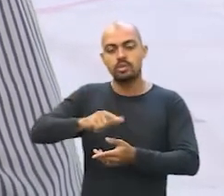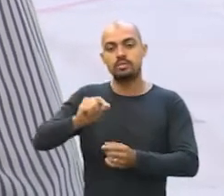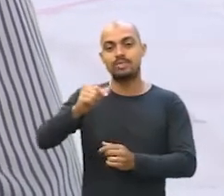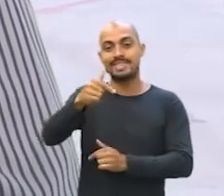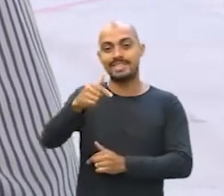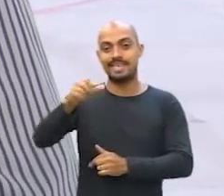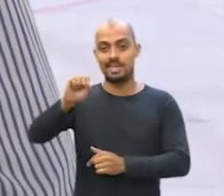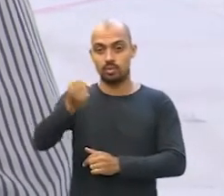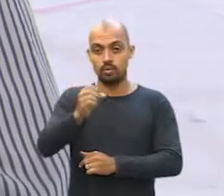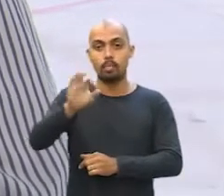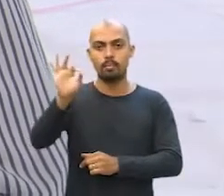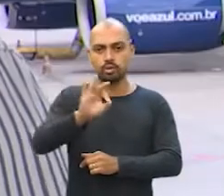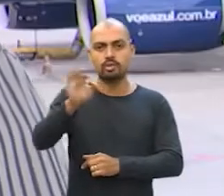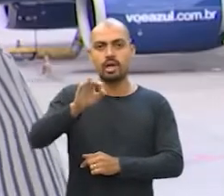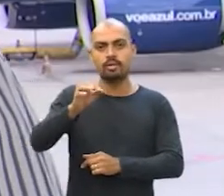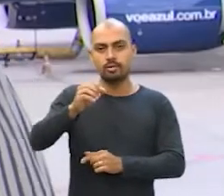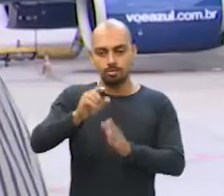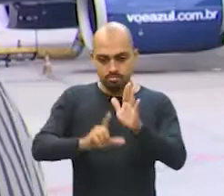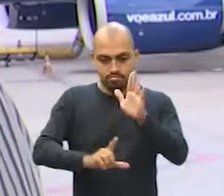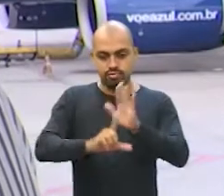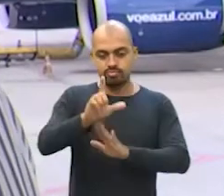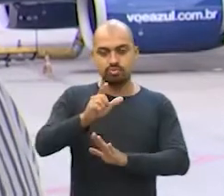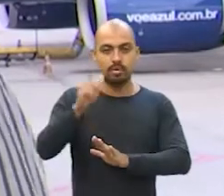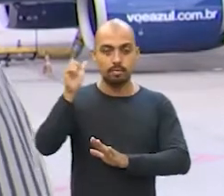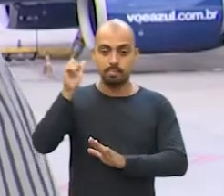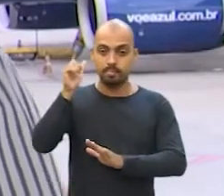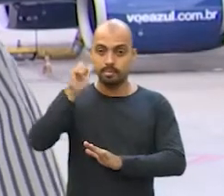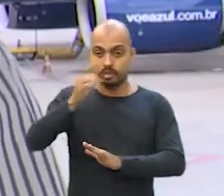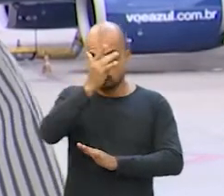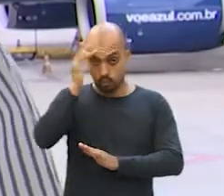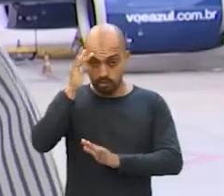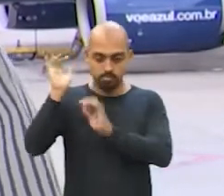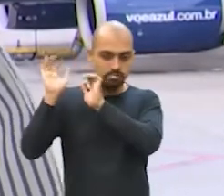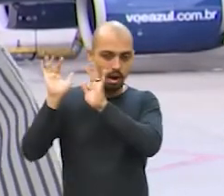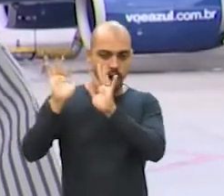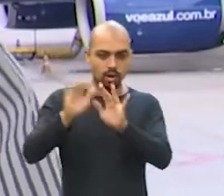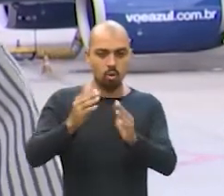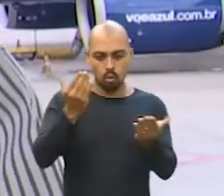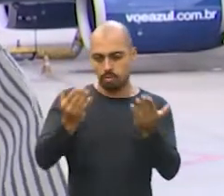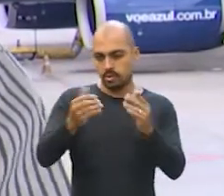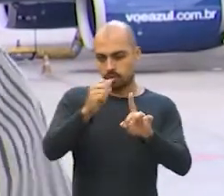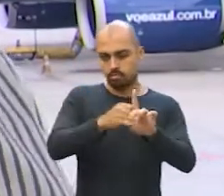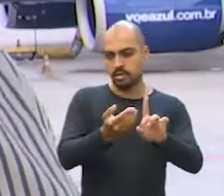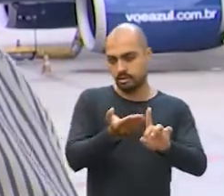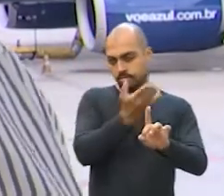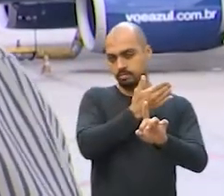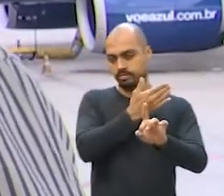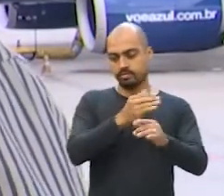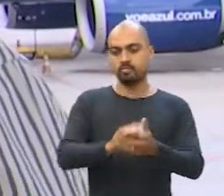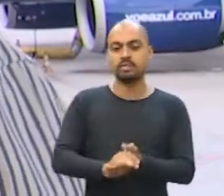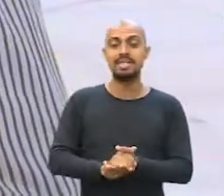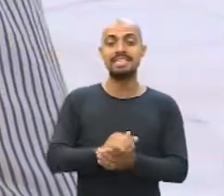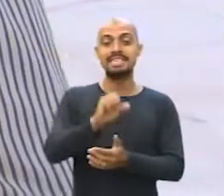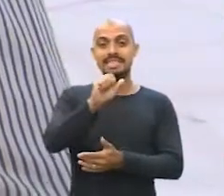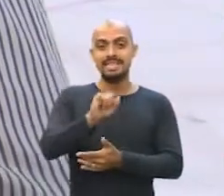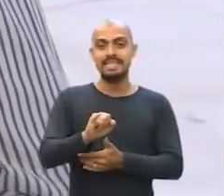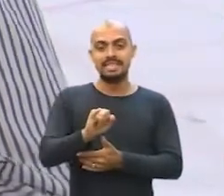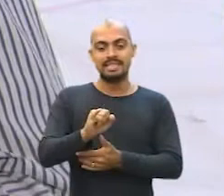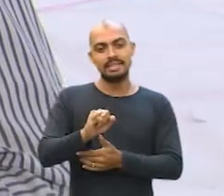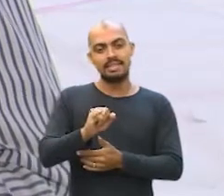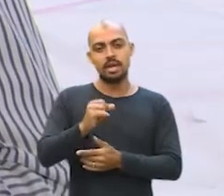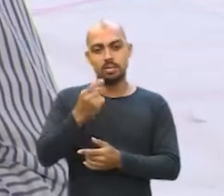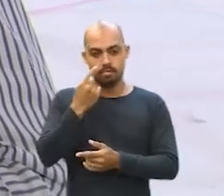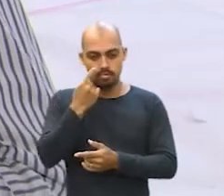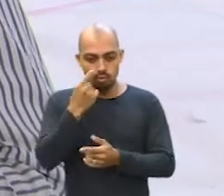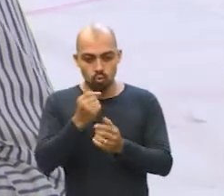agora, nós já conseguimos recuperar 78% dos passageiros que tínhamos em relação ao mesmo mês do ano passado. E